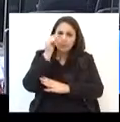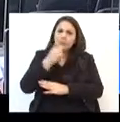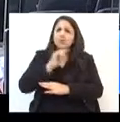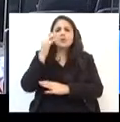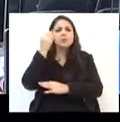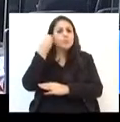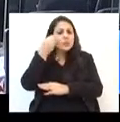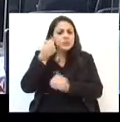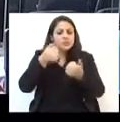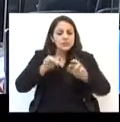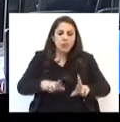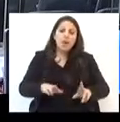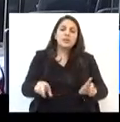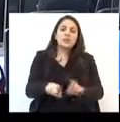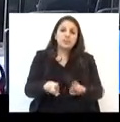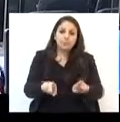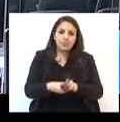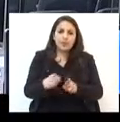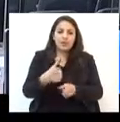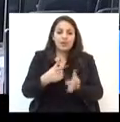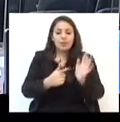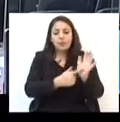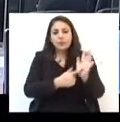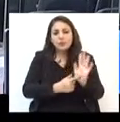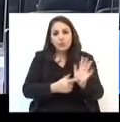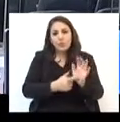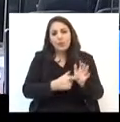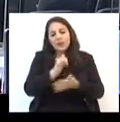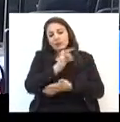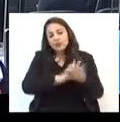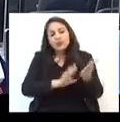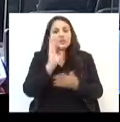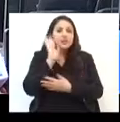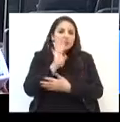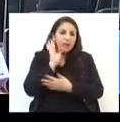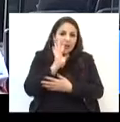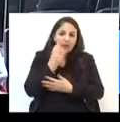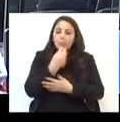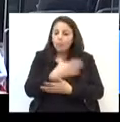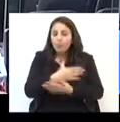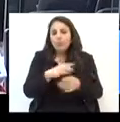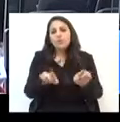uma vasta experiência nessa área, apresentou uma dinâmica muito boa,